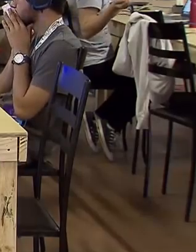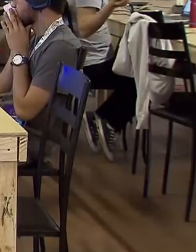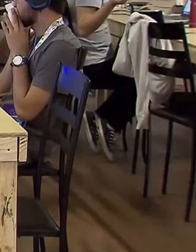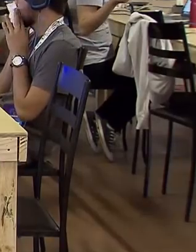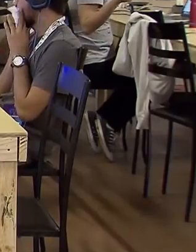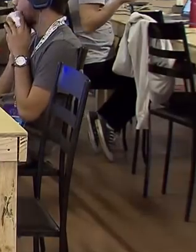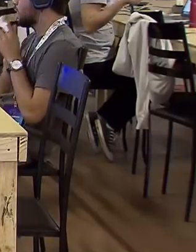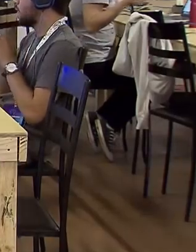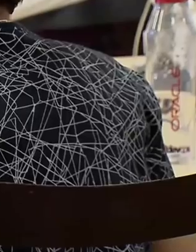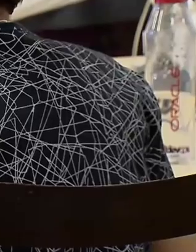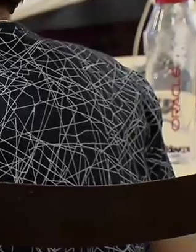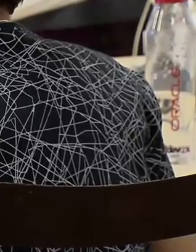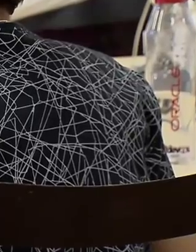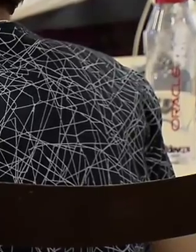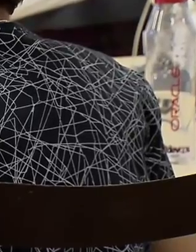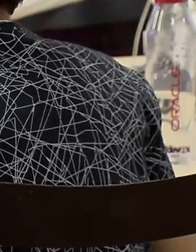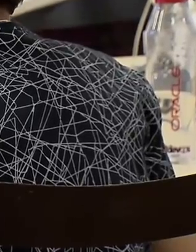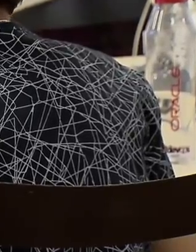Tchau!